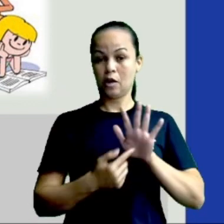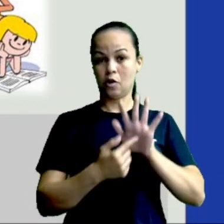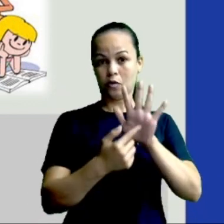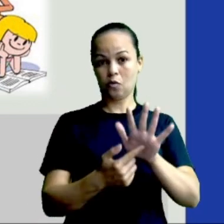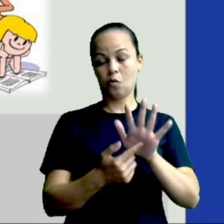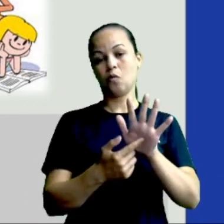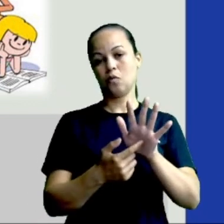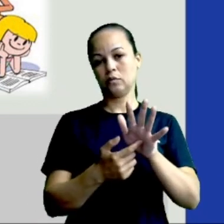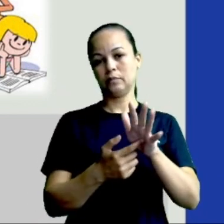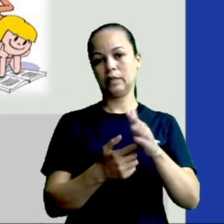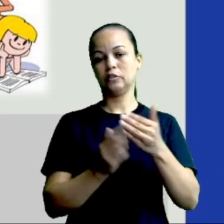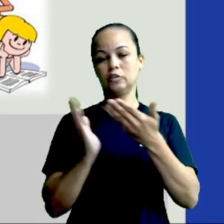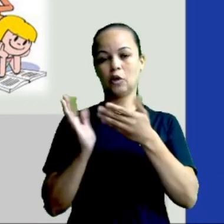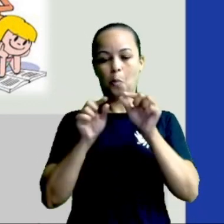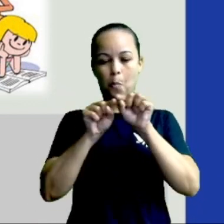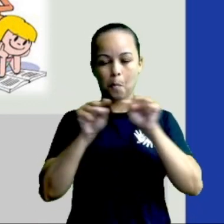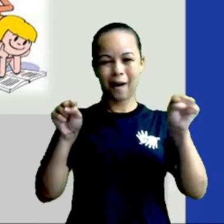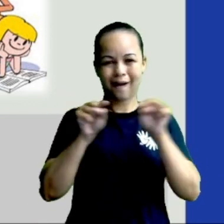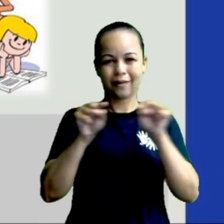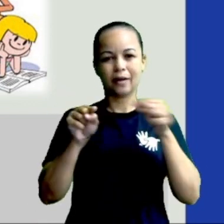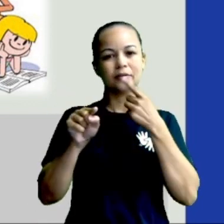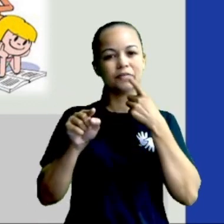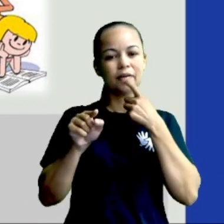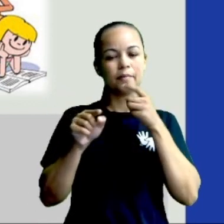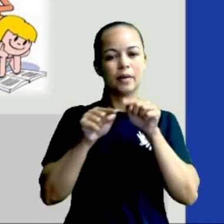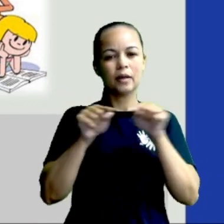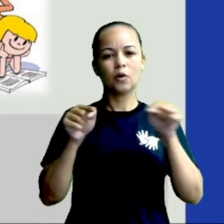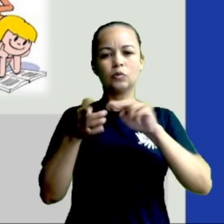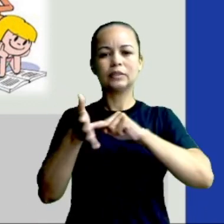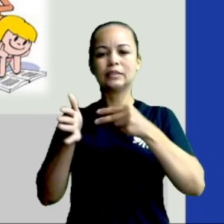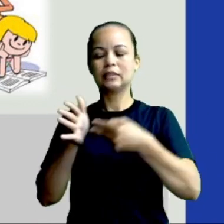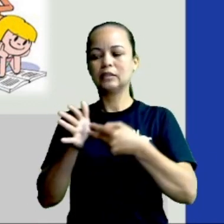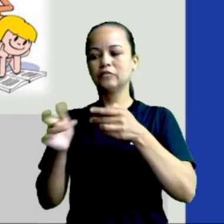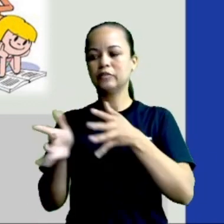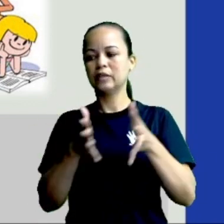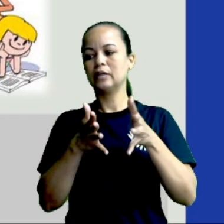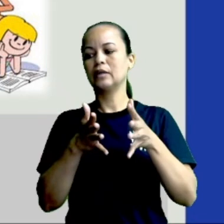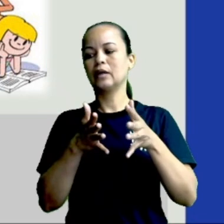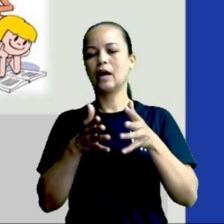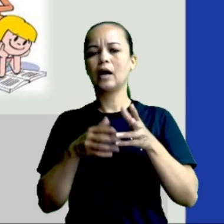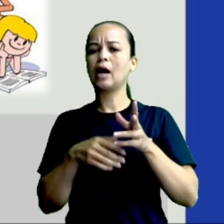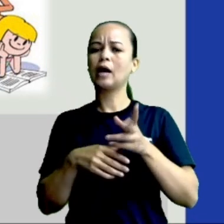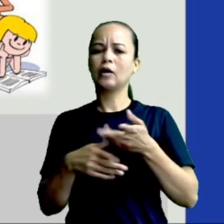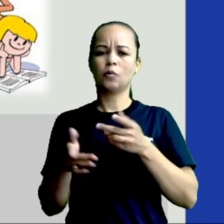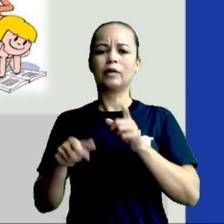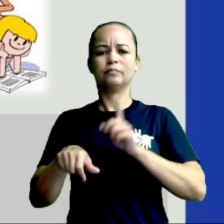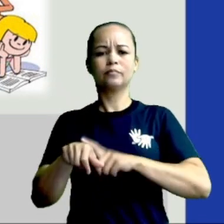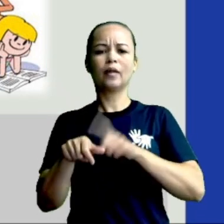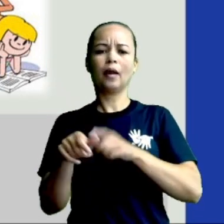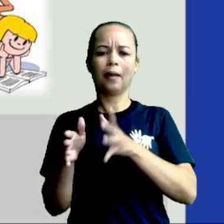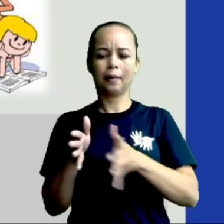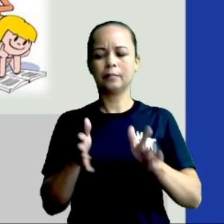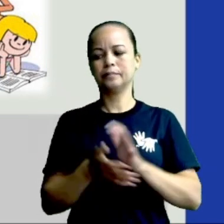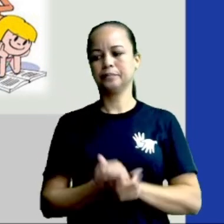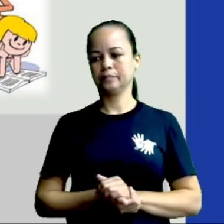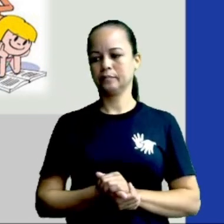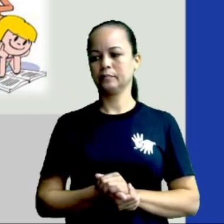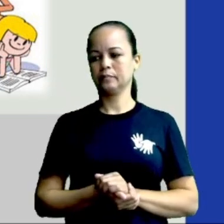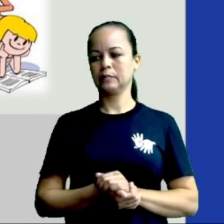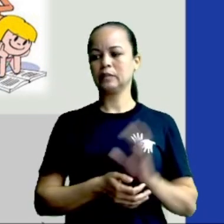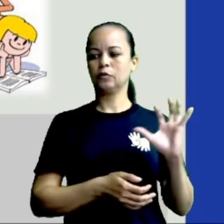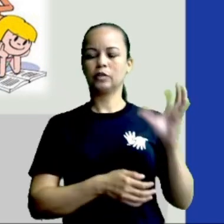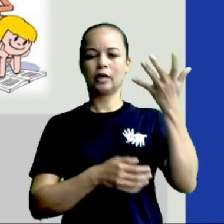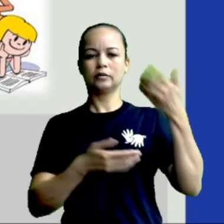o concomitantemente para explicar para vocês que significa ao mesmo tempo, tá certo? E os resultados